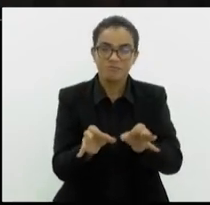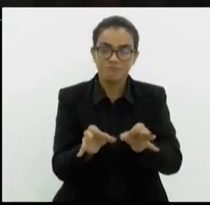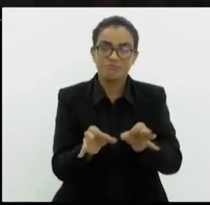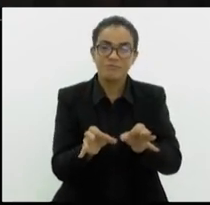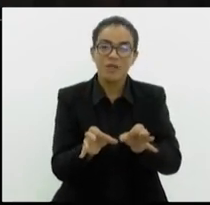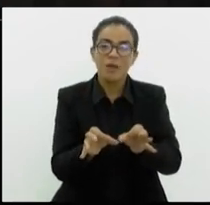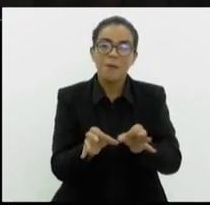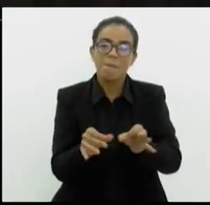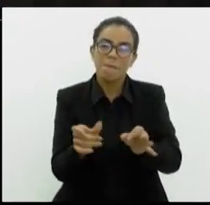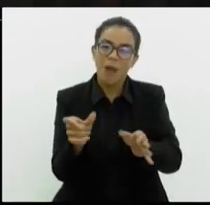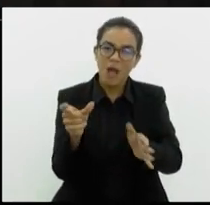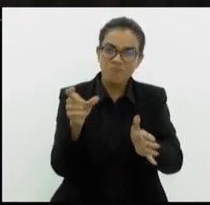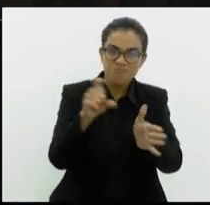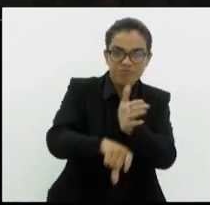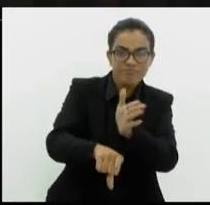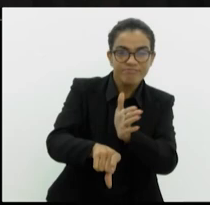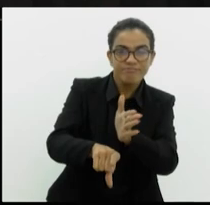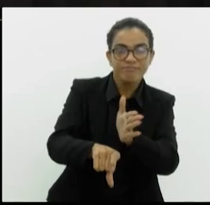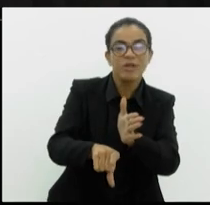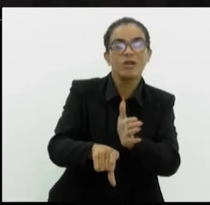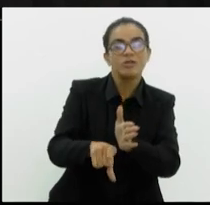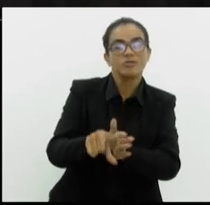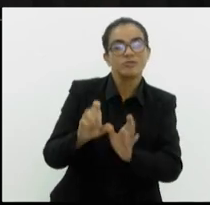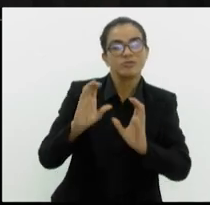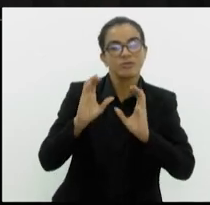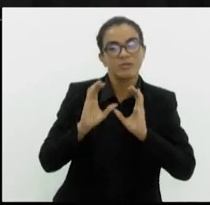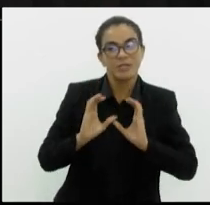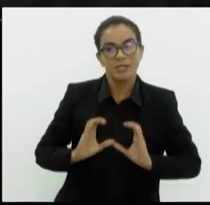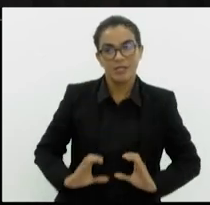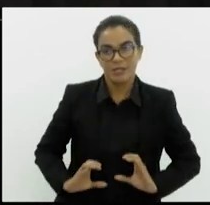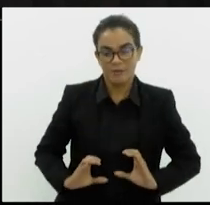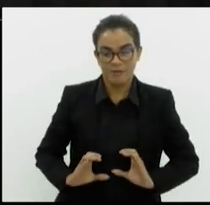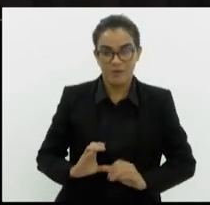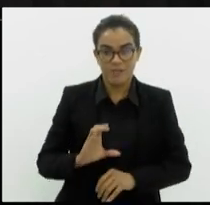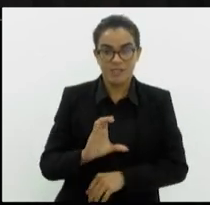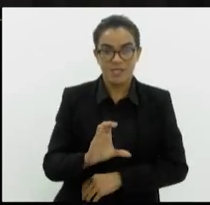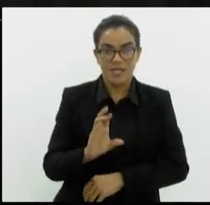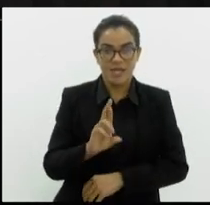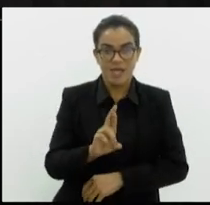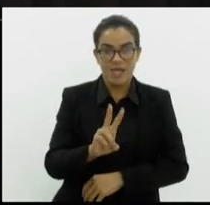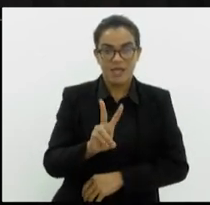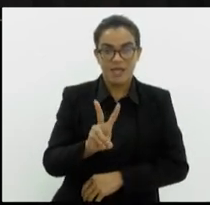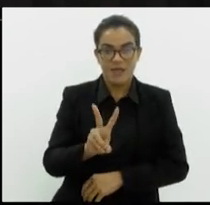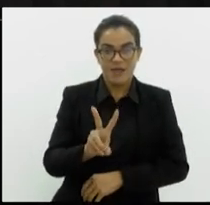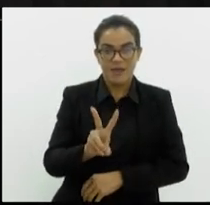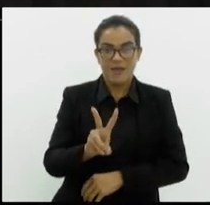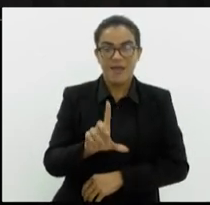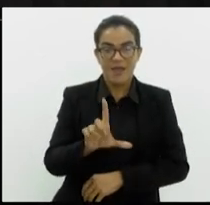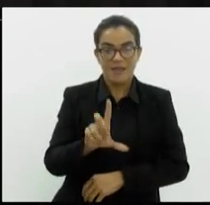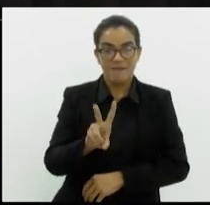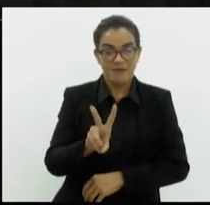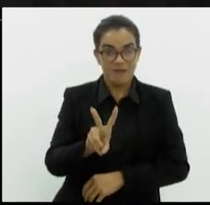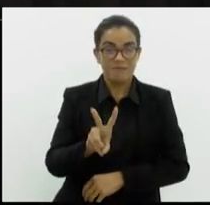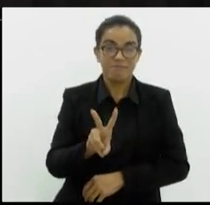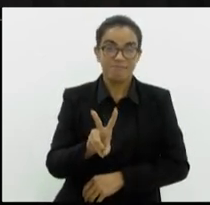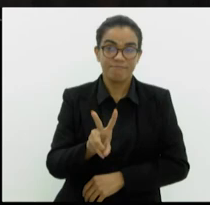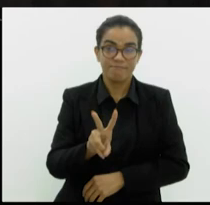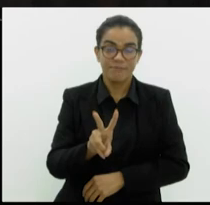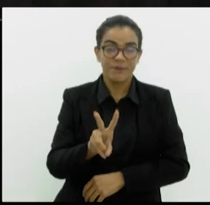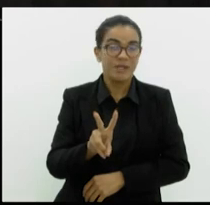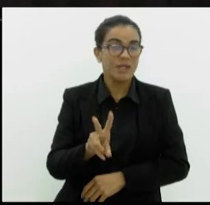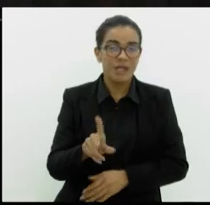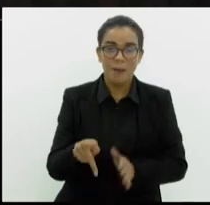para cobrar do cidadão o CRLV, que hoje é absolutamente